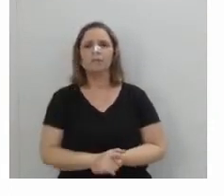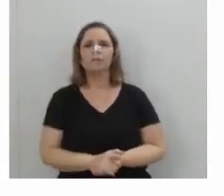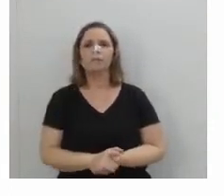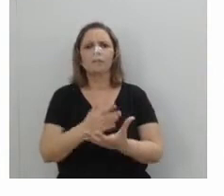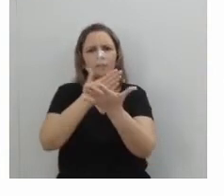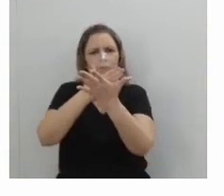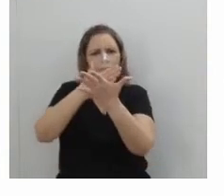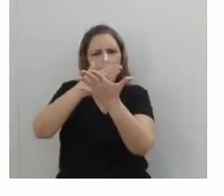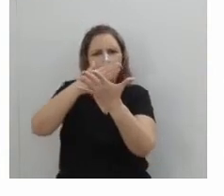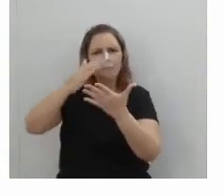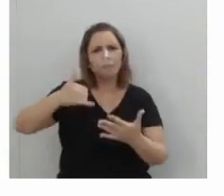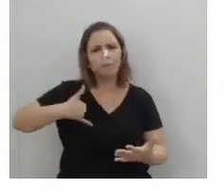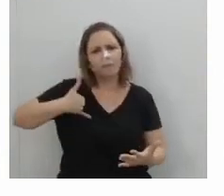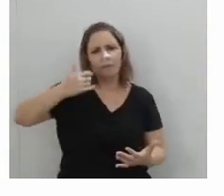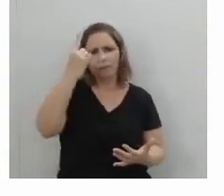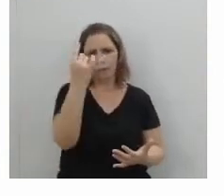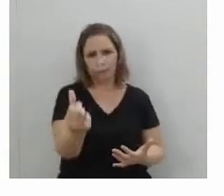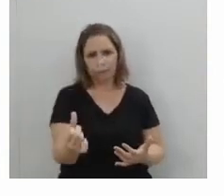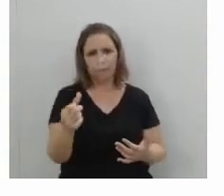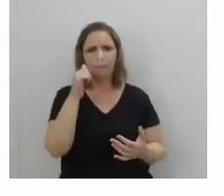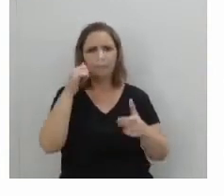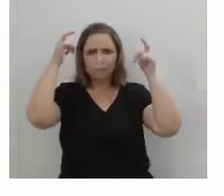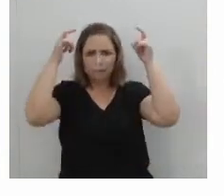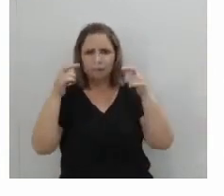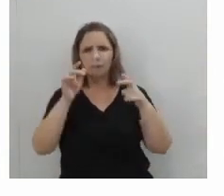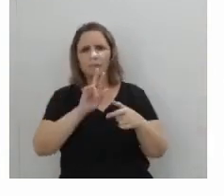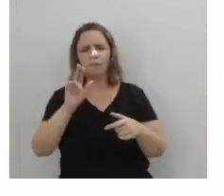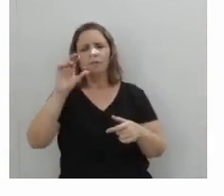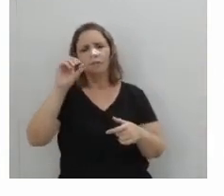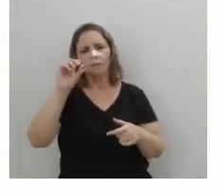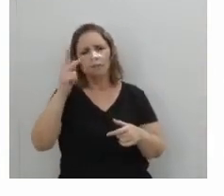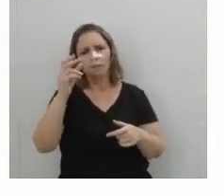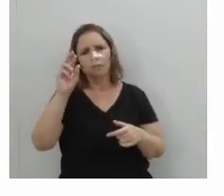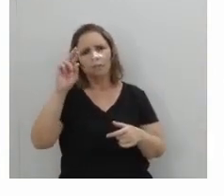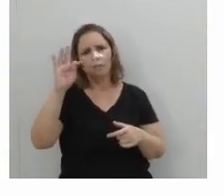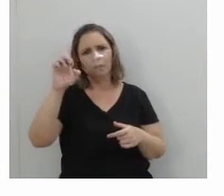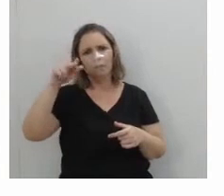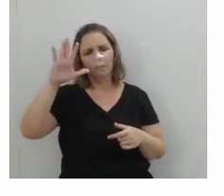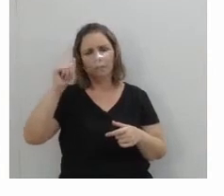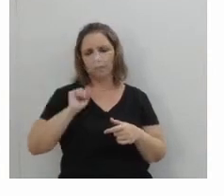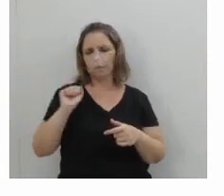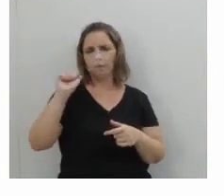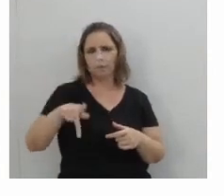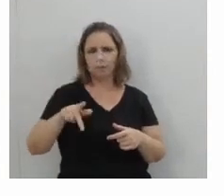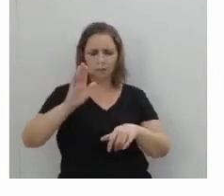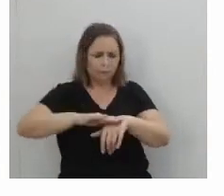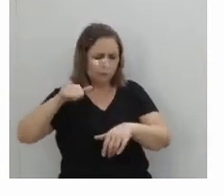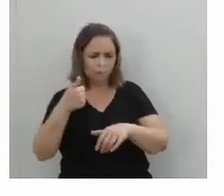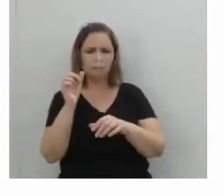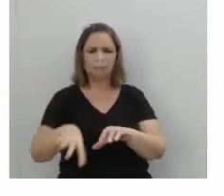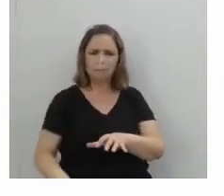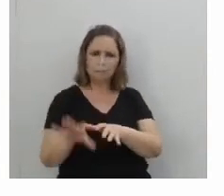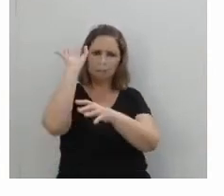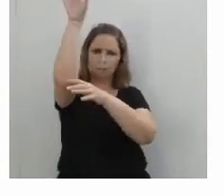se iniciou quando ela tinha 16 anos, a Rainha Hortência, como ficou conhecida, ela se aposentou como a maior cestinha